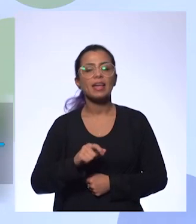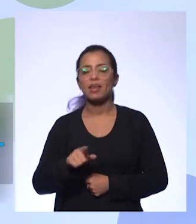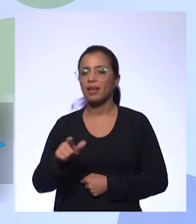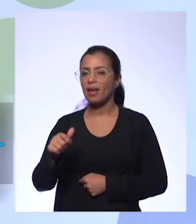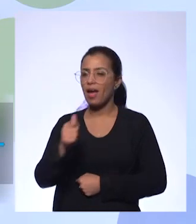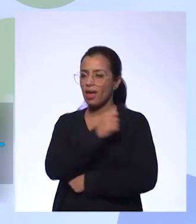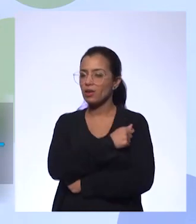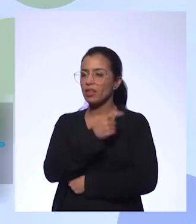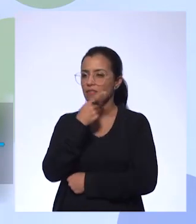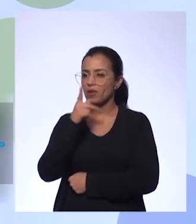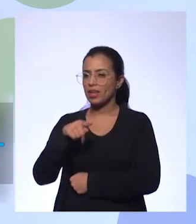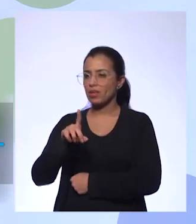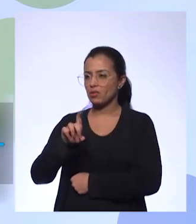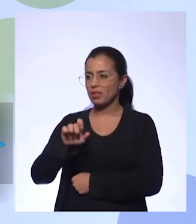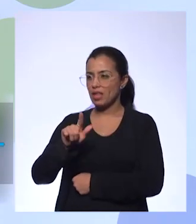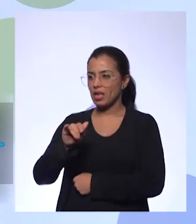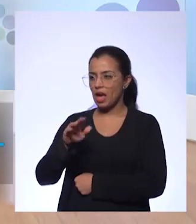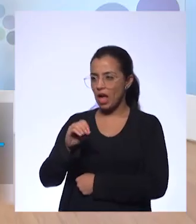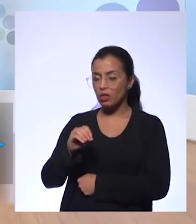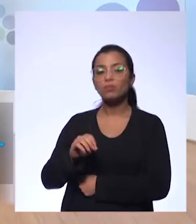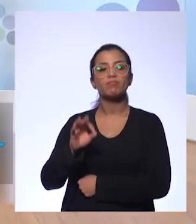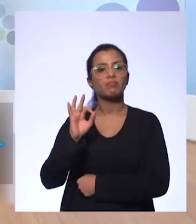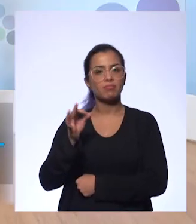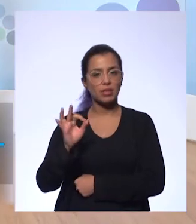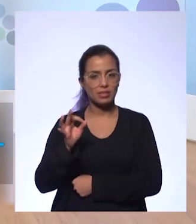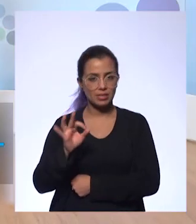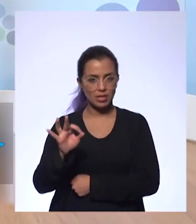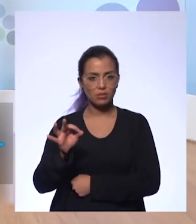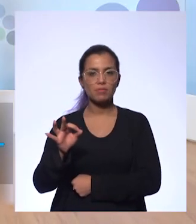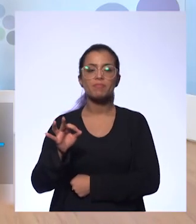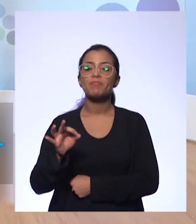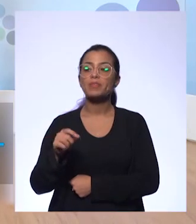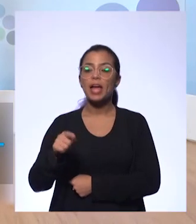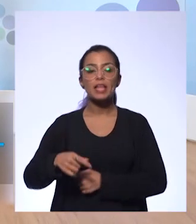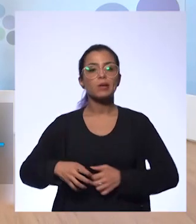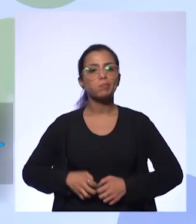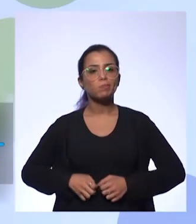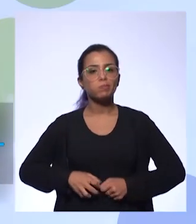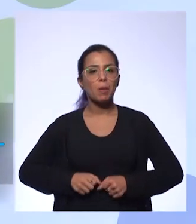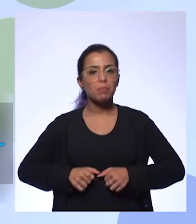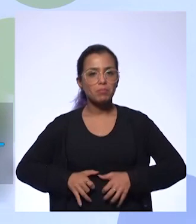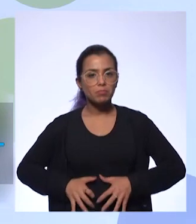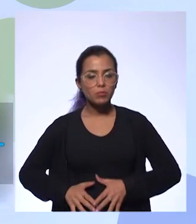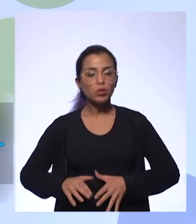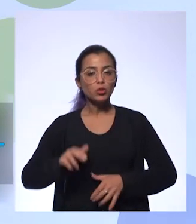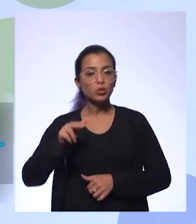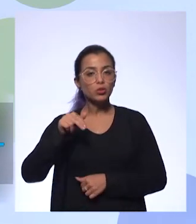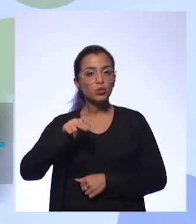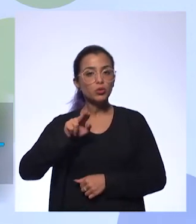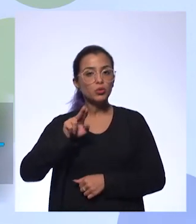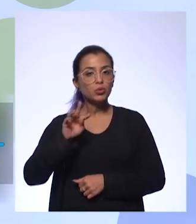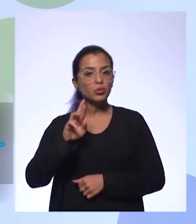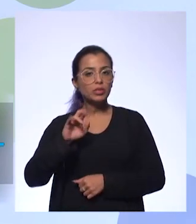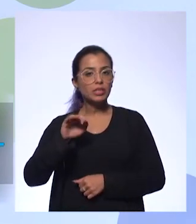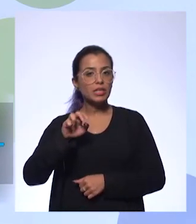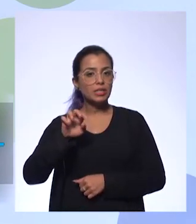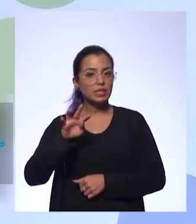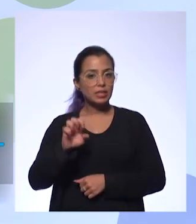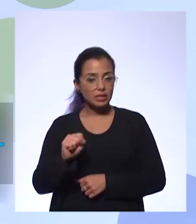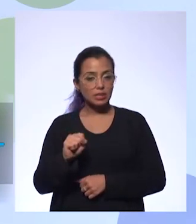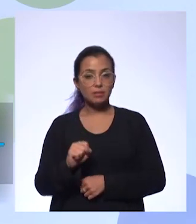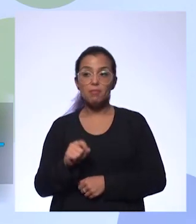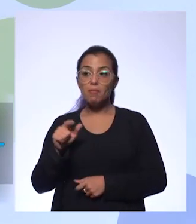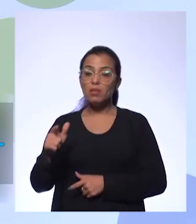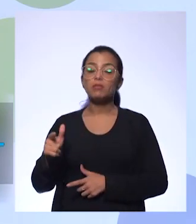intestino delgado, né? Então, está corretíssimo. É ali que a gente tem a absorção de nutrientes, tá? E aí, essa absorção